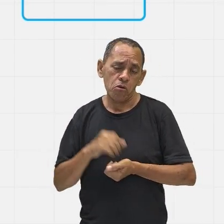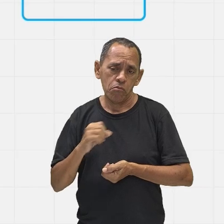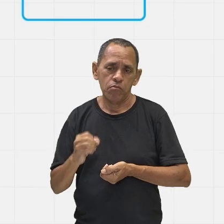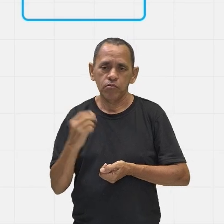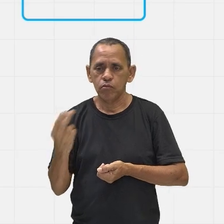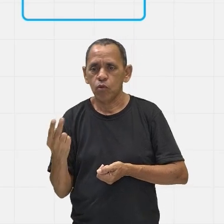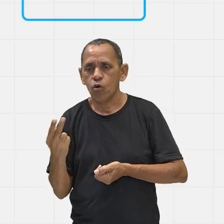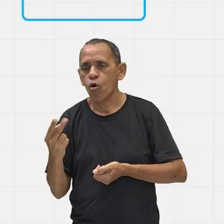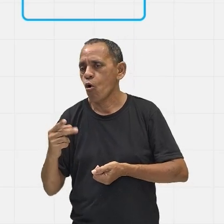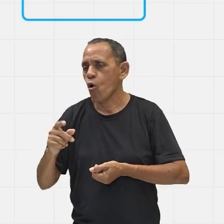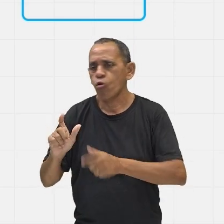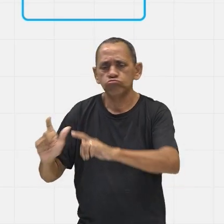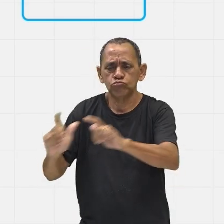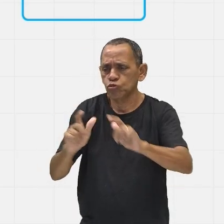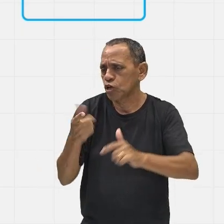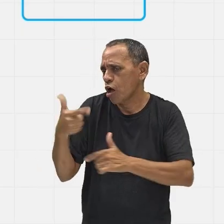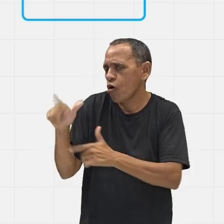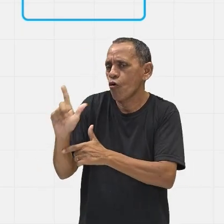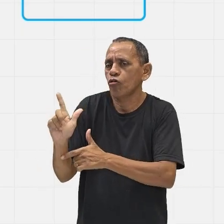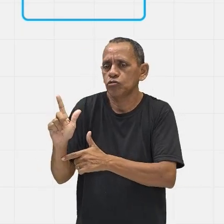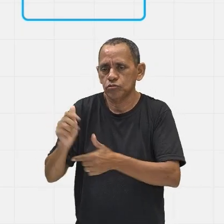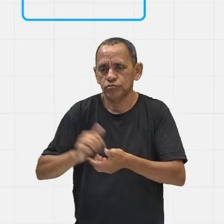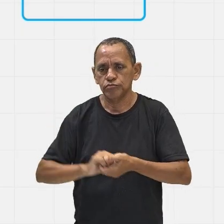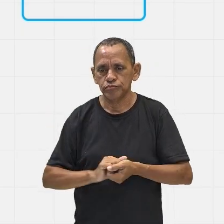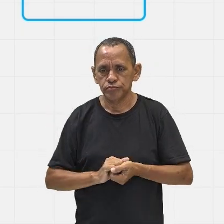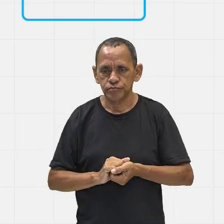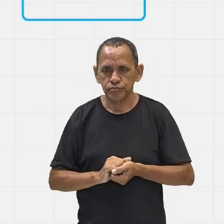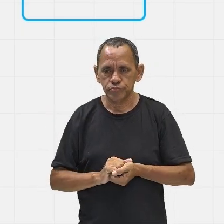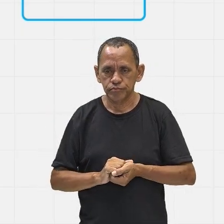equipamento conectado junto a ele, tá?